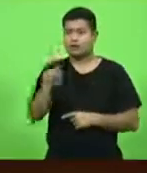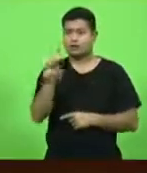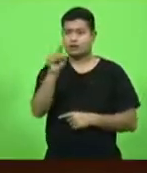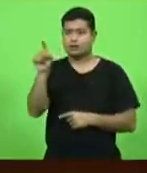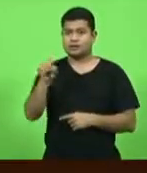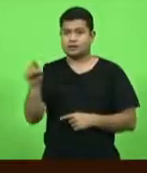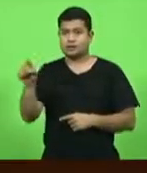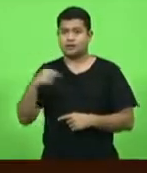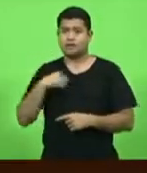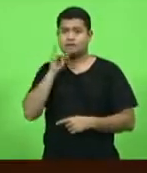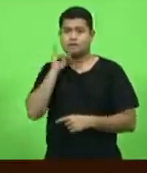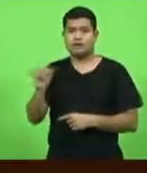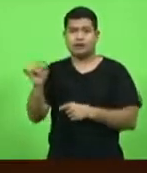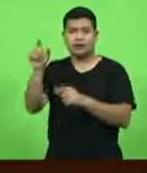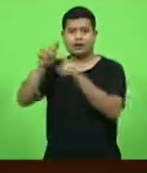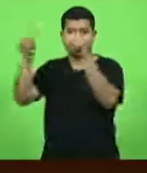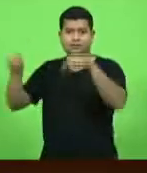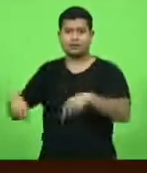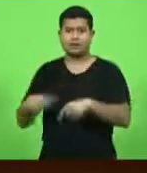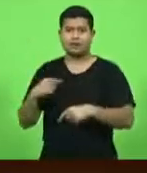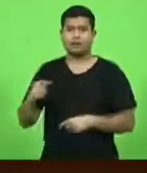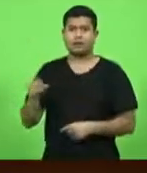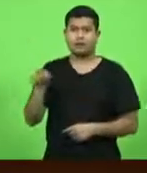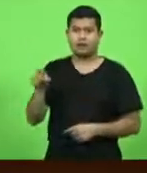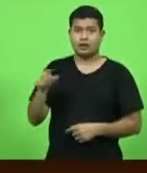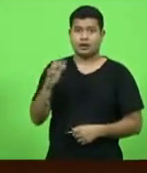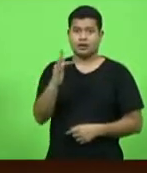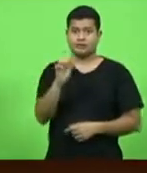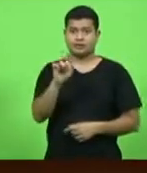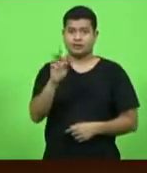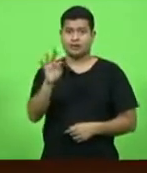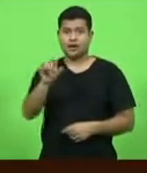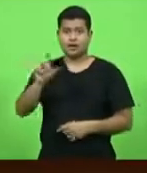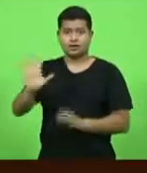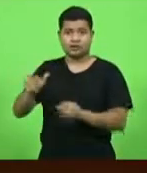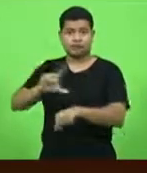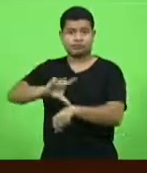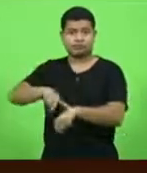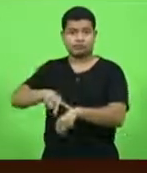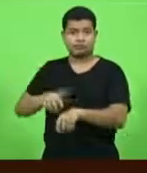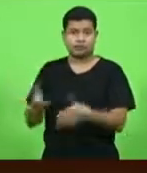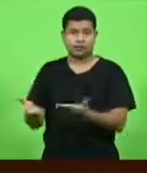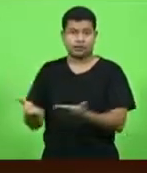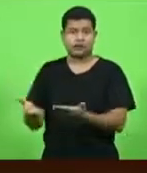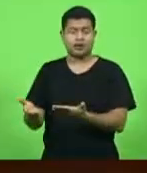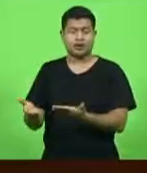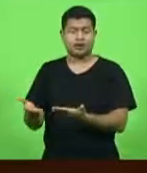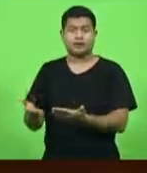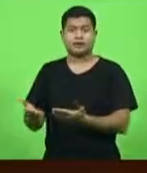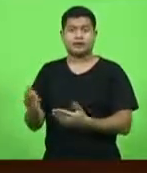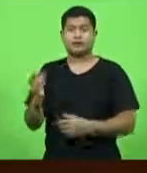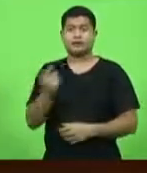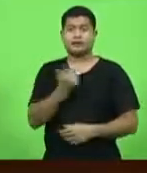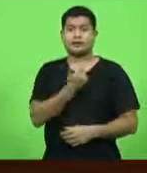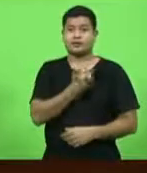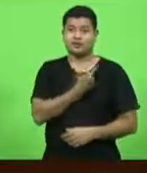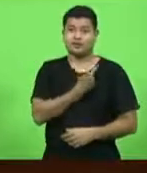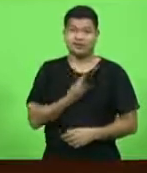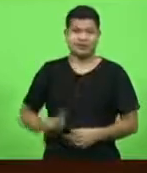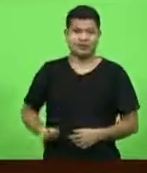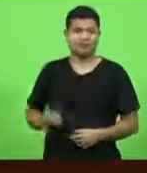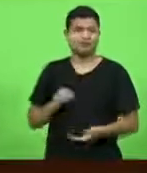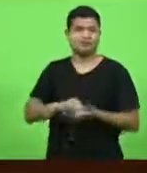para os funcionários que está com FGTS atrasado que você já falou que o estado não pagou